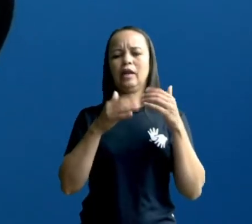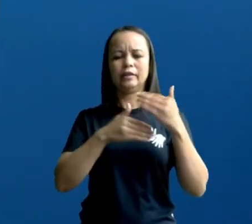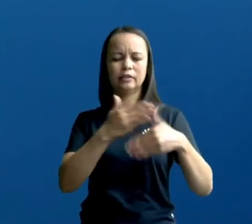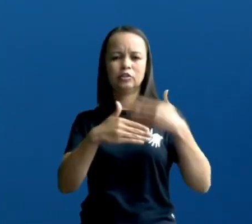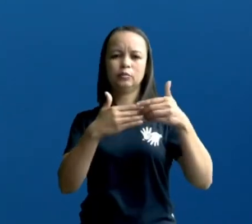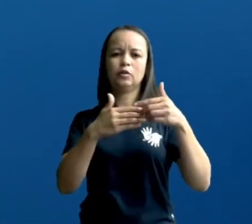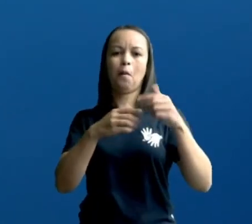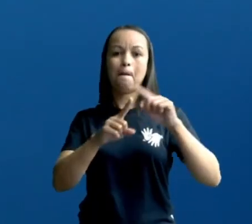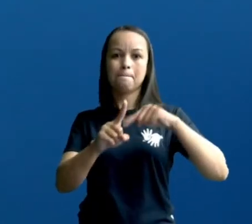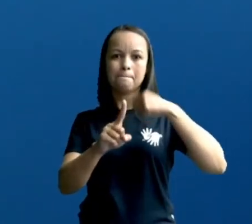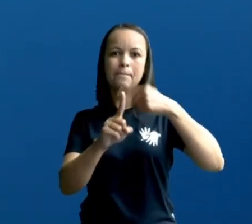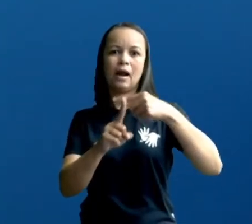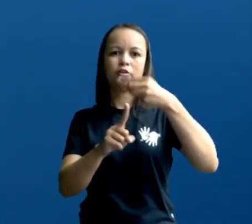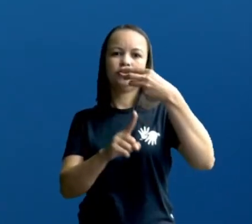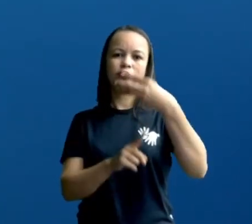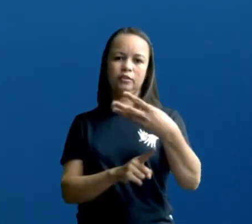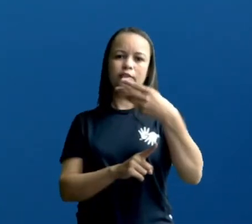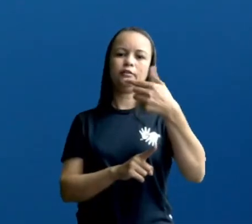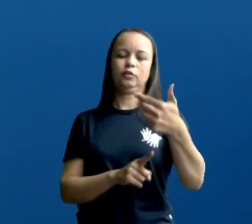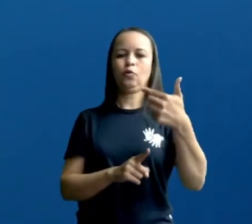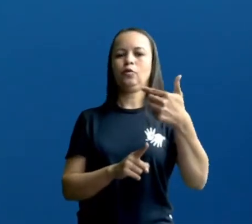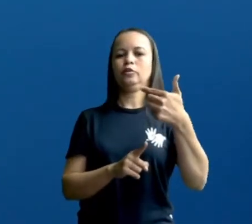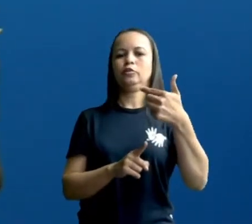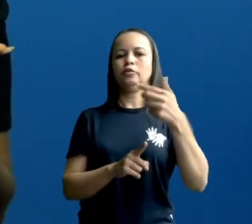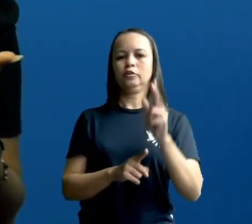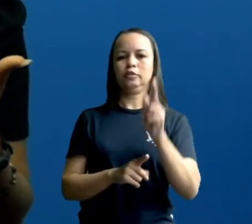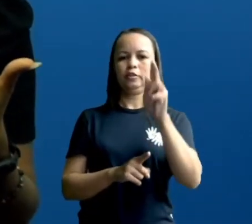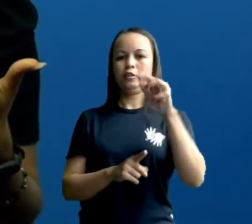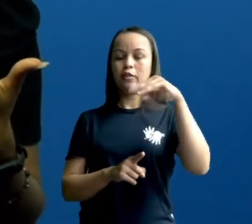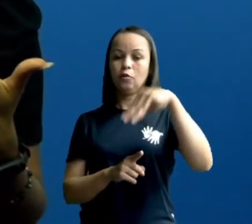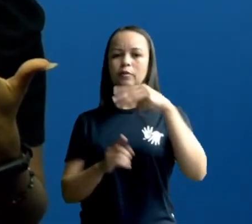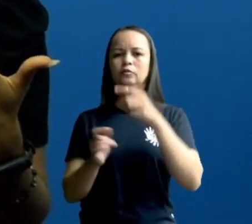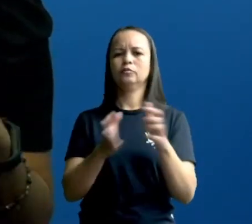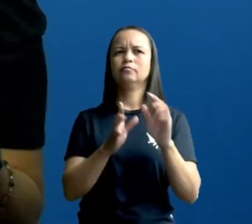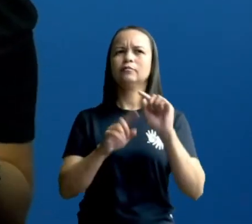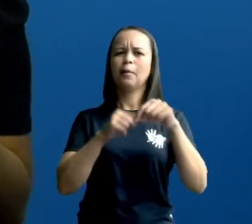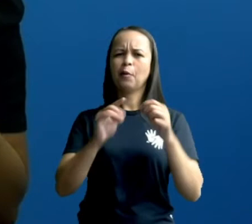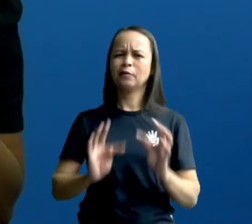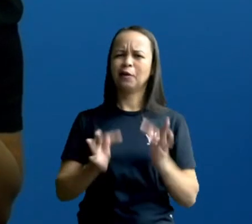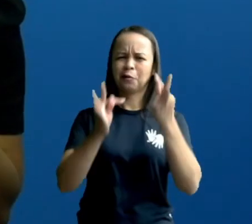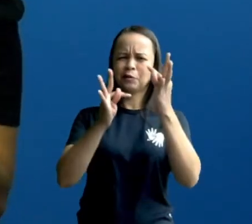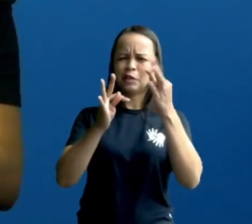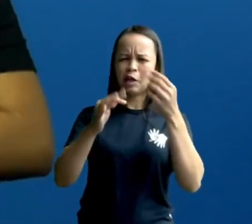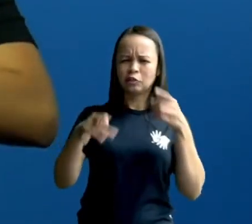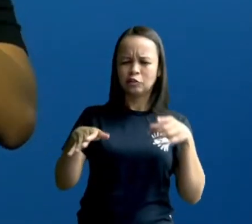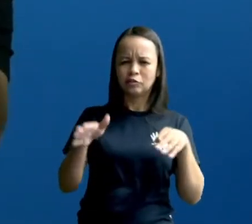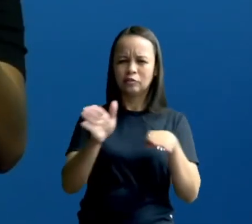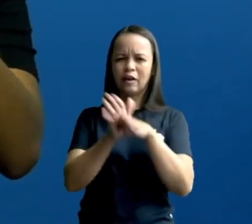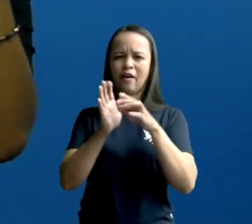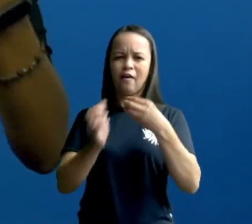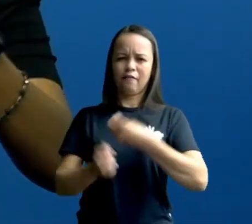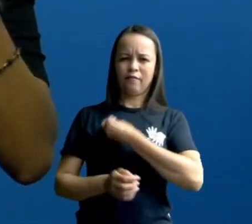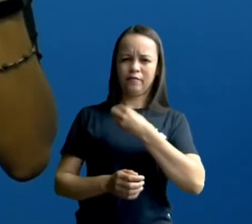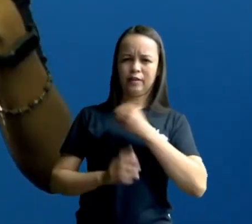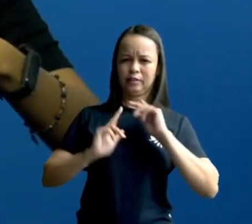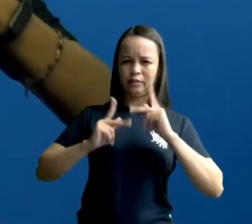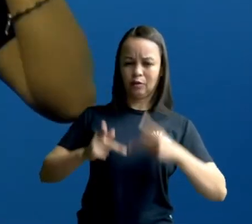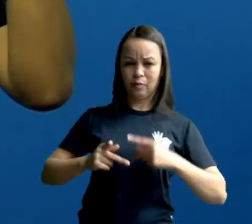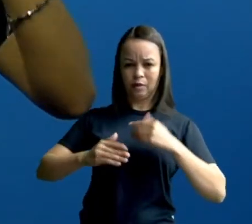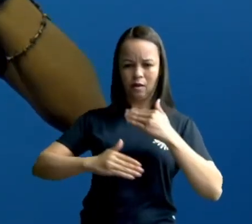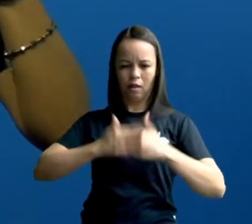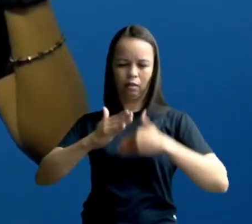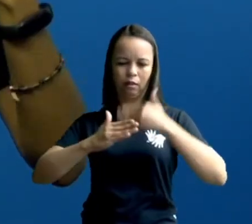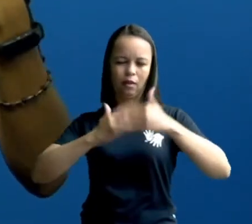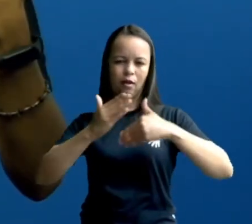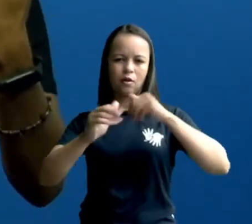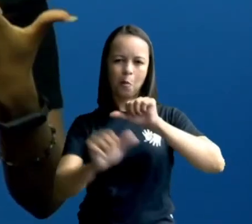retransmitir mais 32. Depois que a tecnologia chega na vida do ser humano, minha gente, ela não para. E aí ela vai se evoluindo e